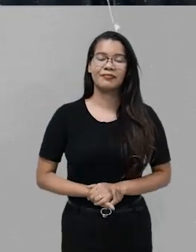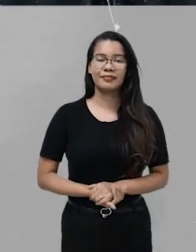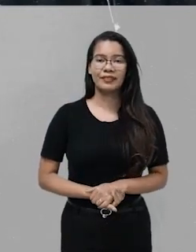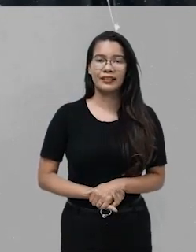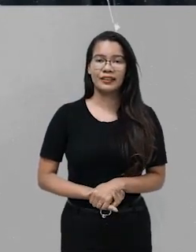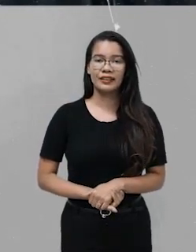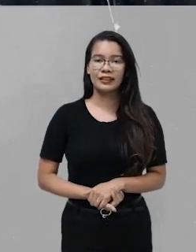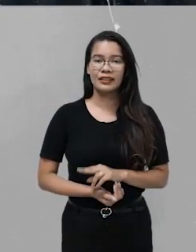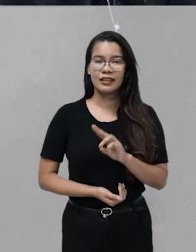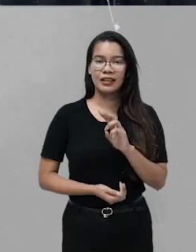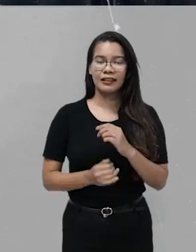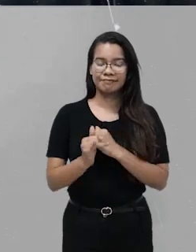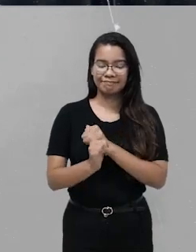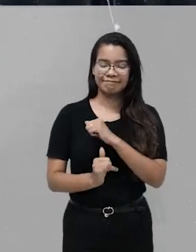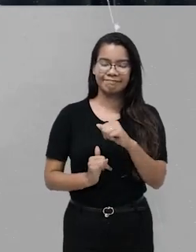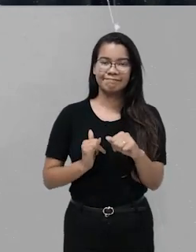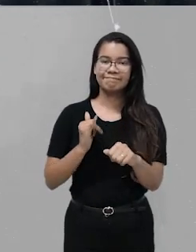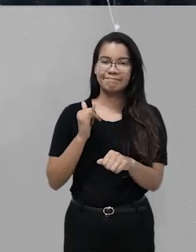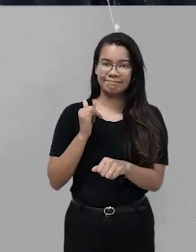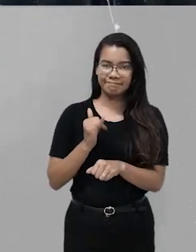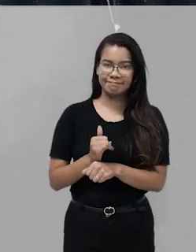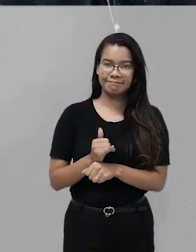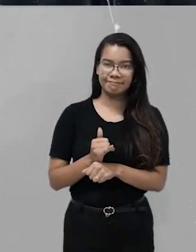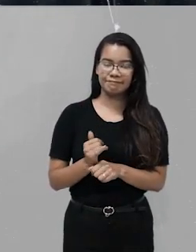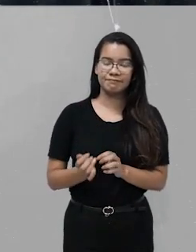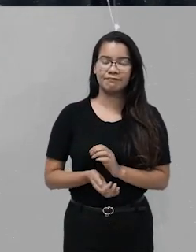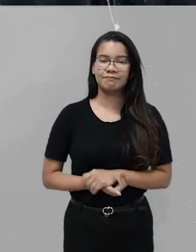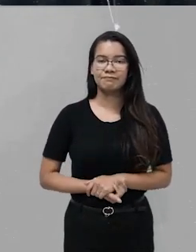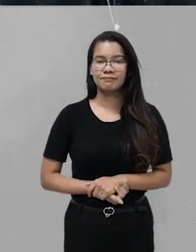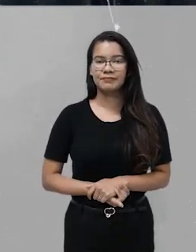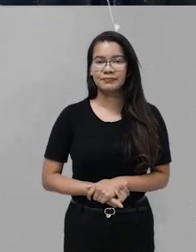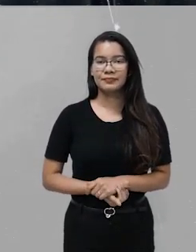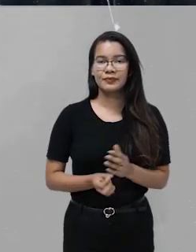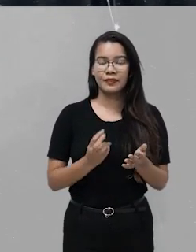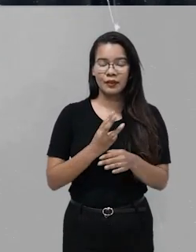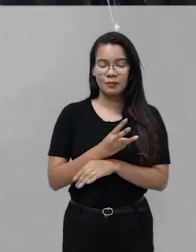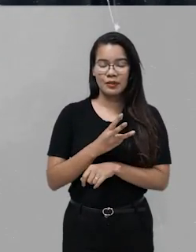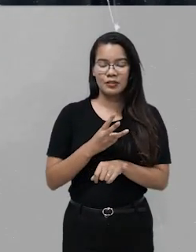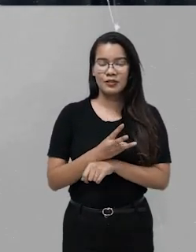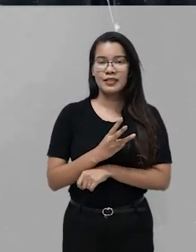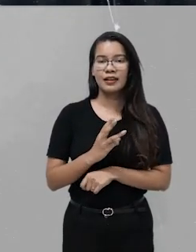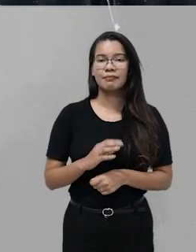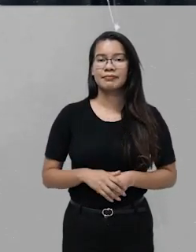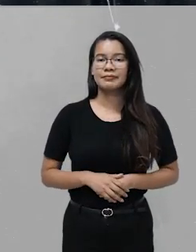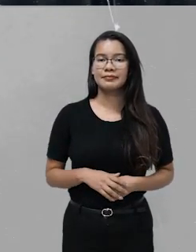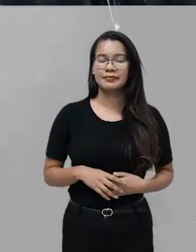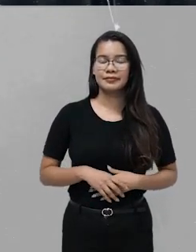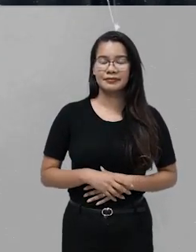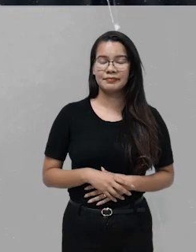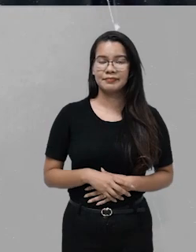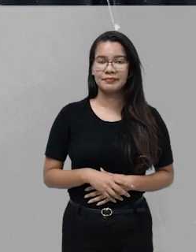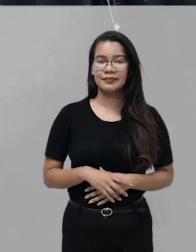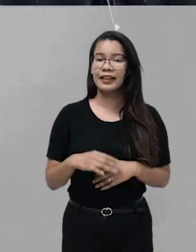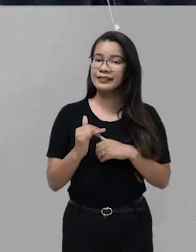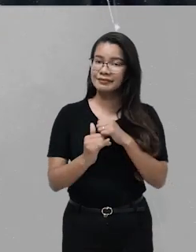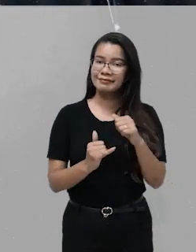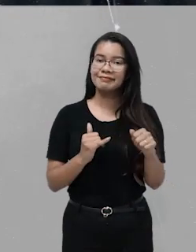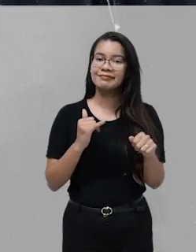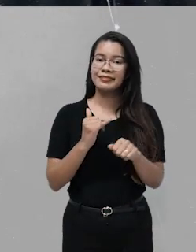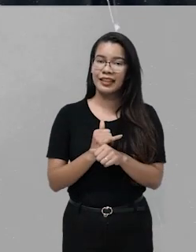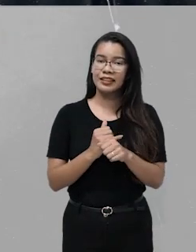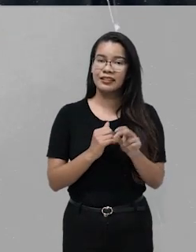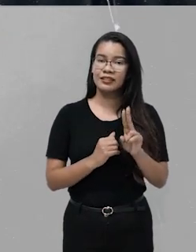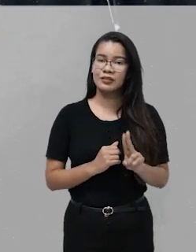plataformas, né? Via, sei lá, via, o que eu vou dizer? WhatsApp, via Meet, via os